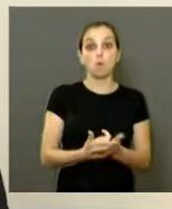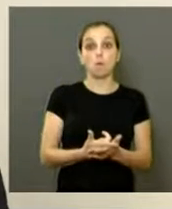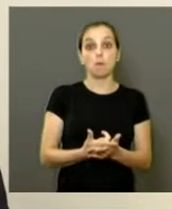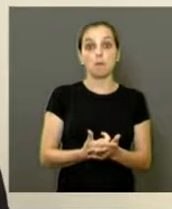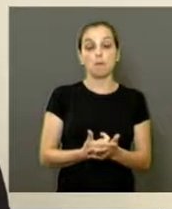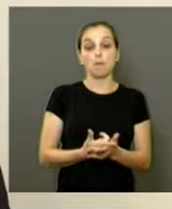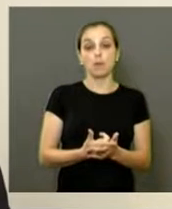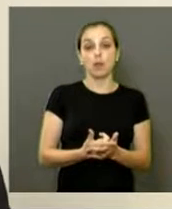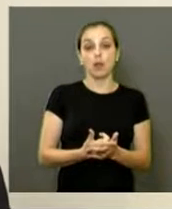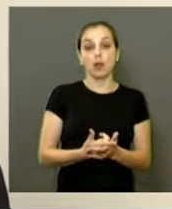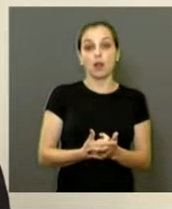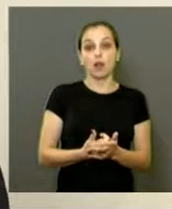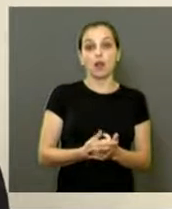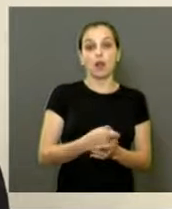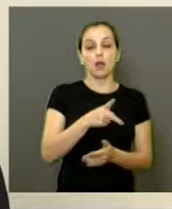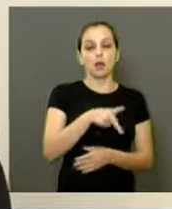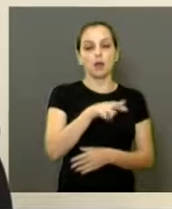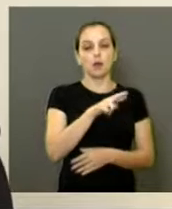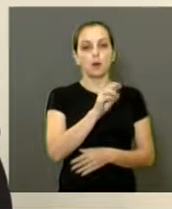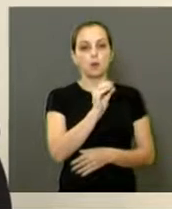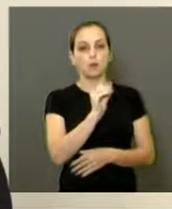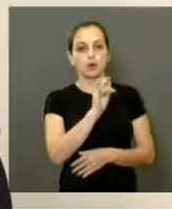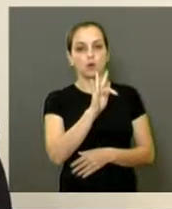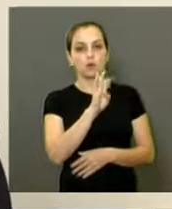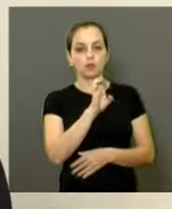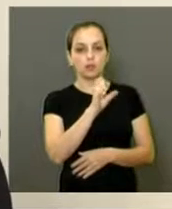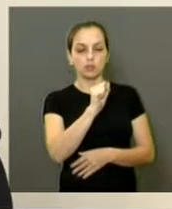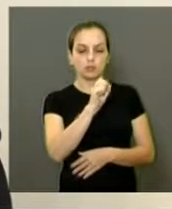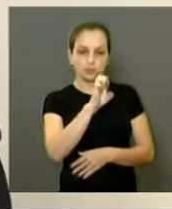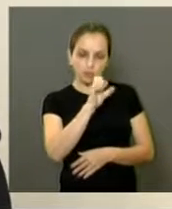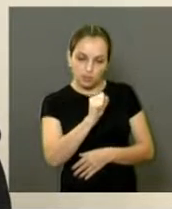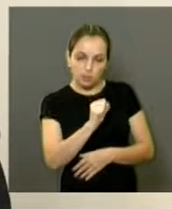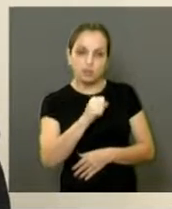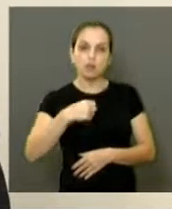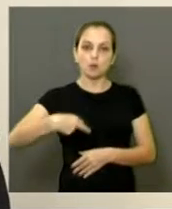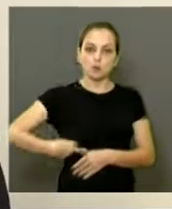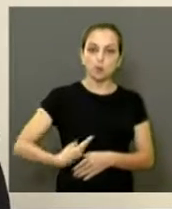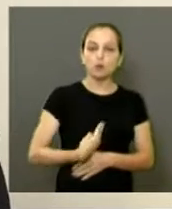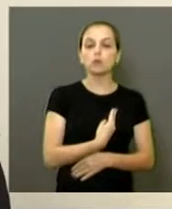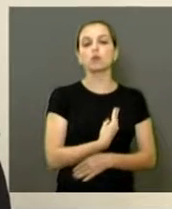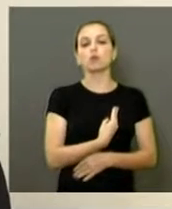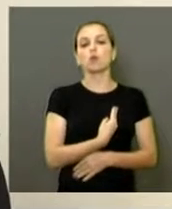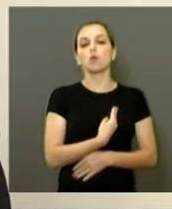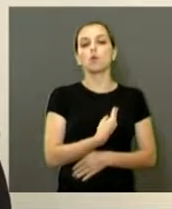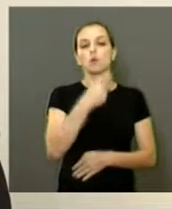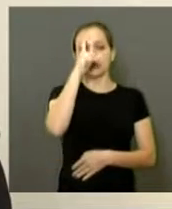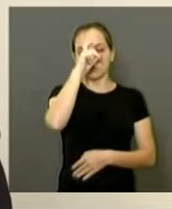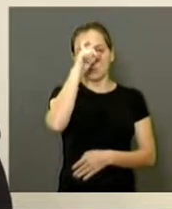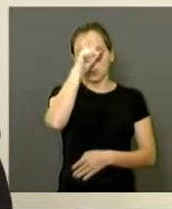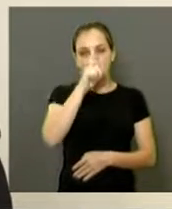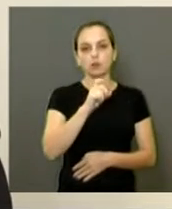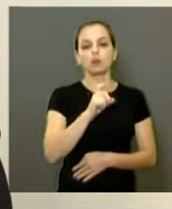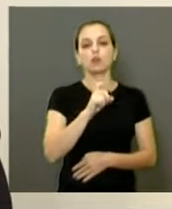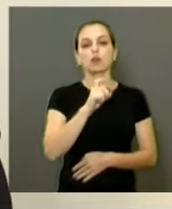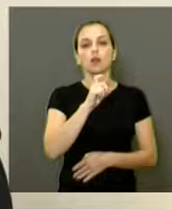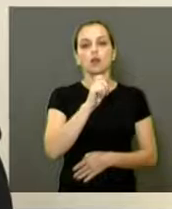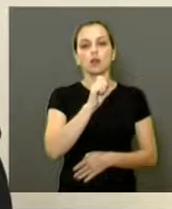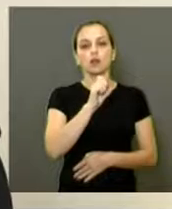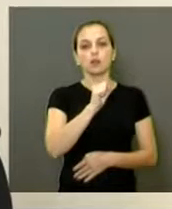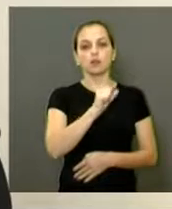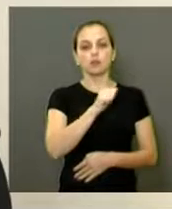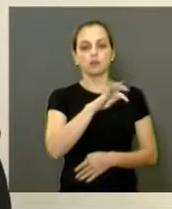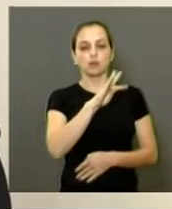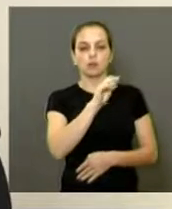para determinar as cirurgias realizadas na santa casa própria chega a custar mais de 60 mil reais